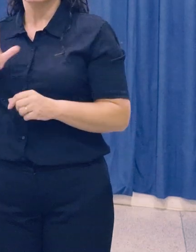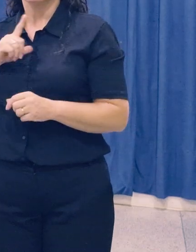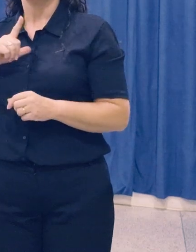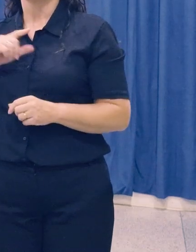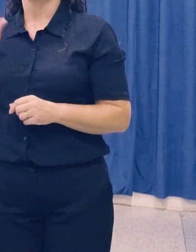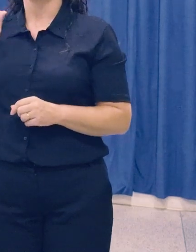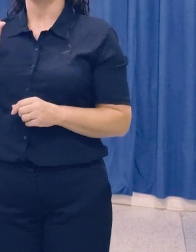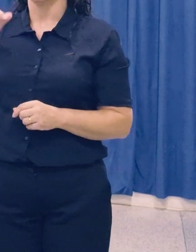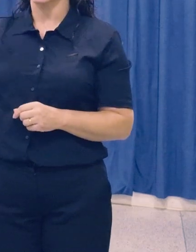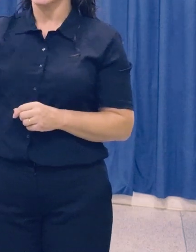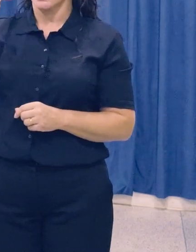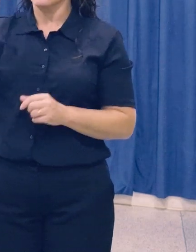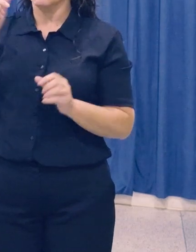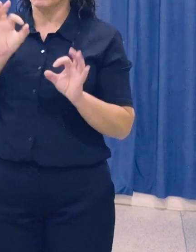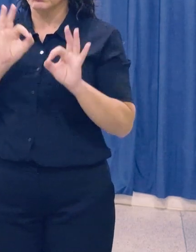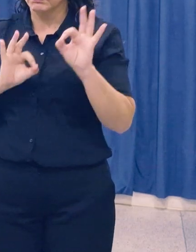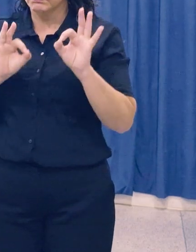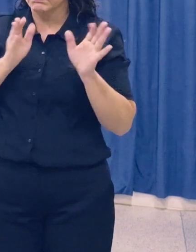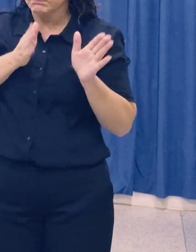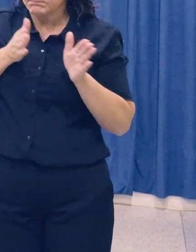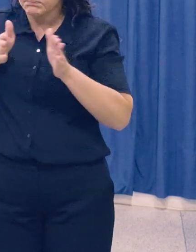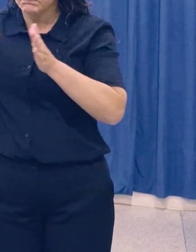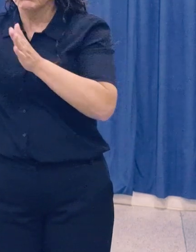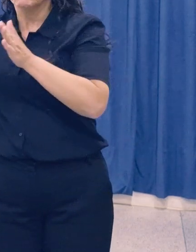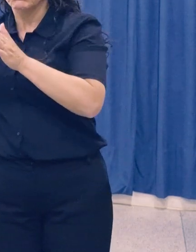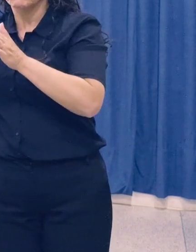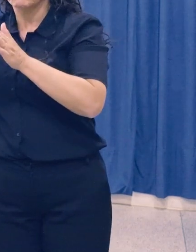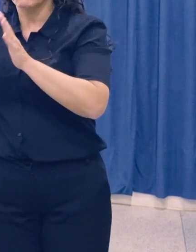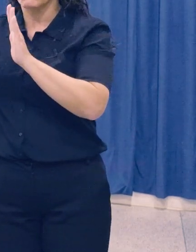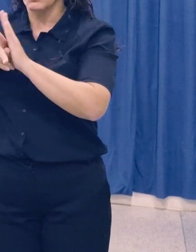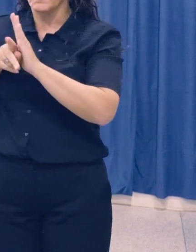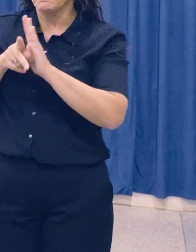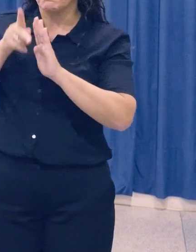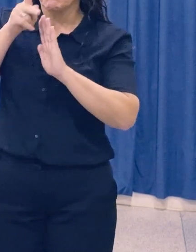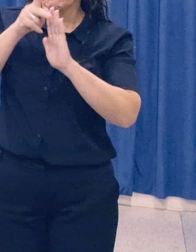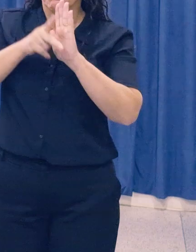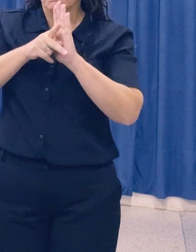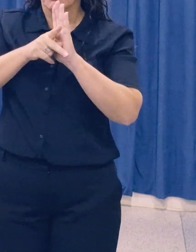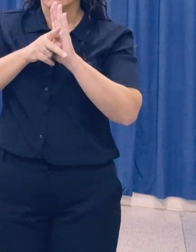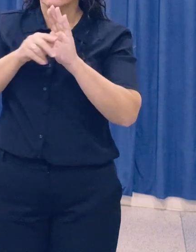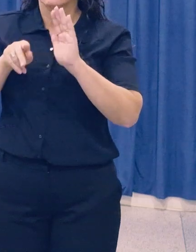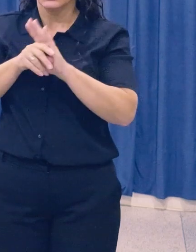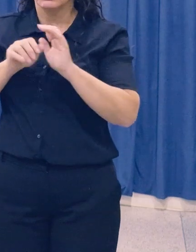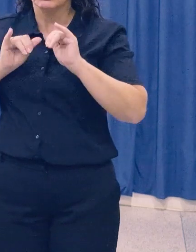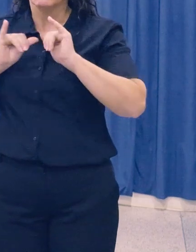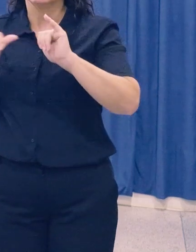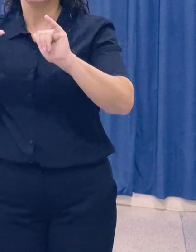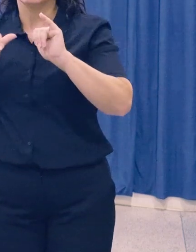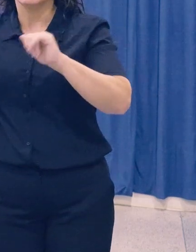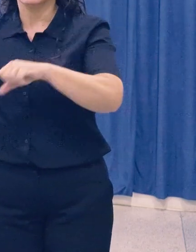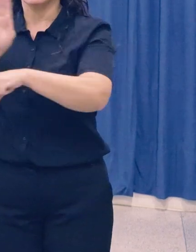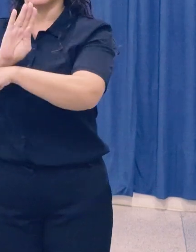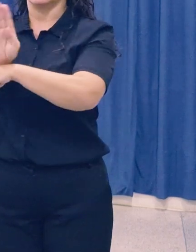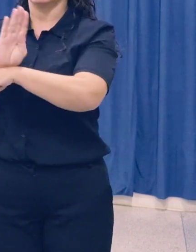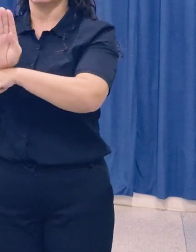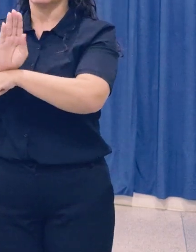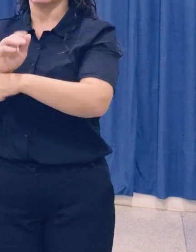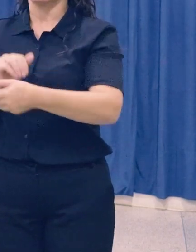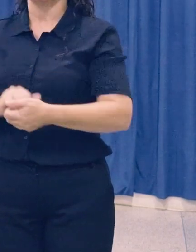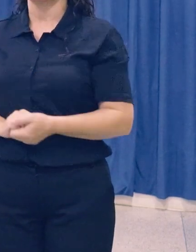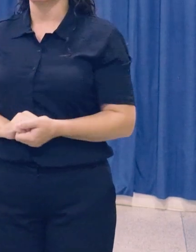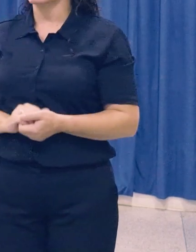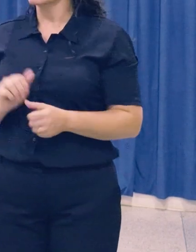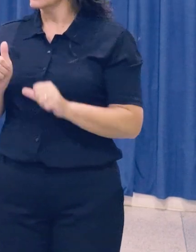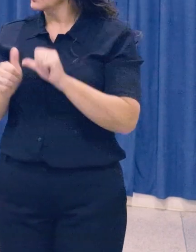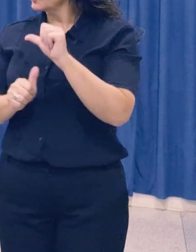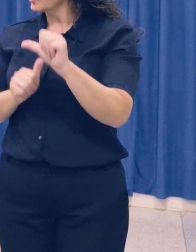compõe 7 passos, que são essenciais para a gente estruturar um plano de divulgação e distribuição eficaz para um filme. Eu só vou mudar aqui a